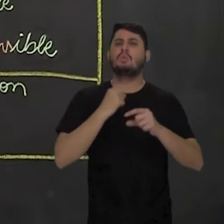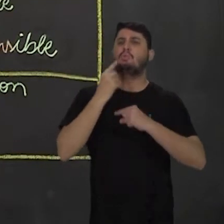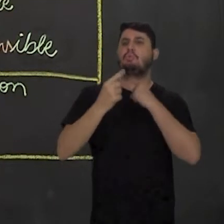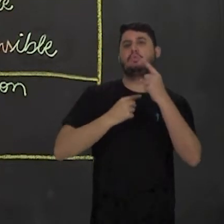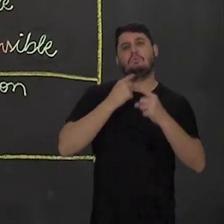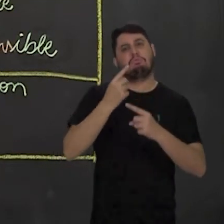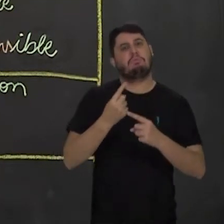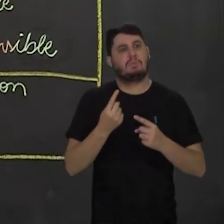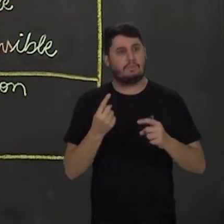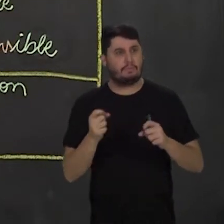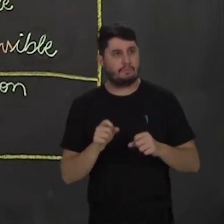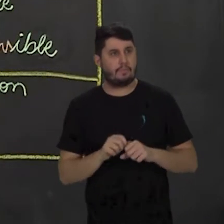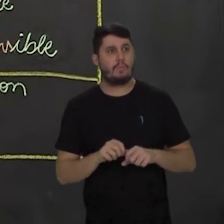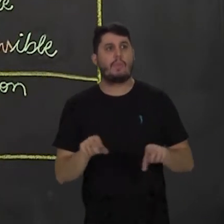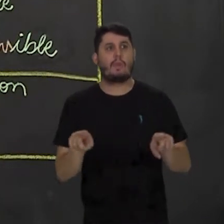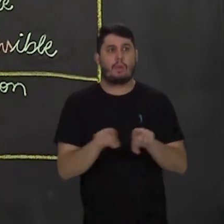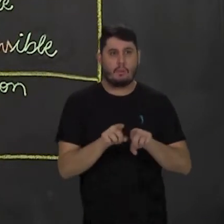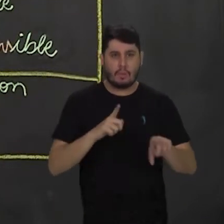tem o